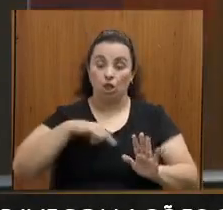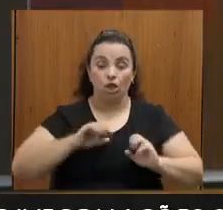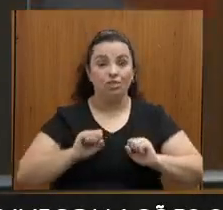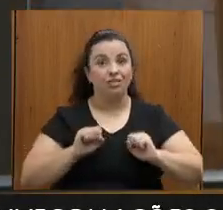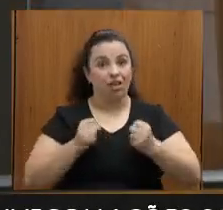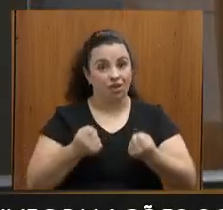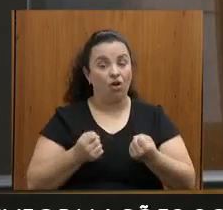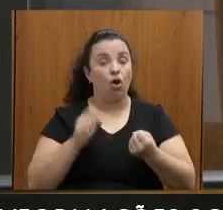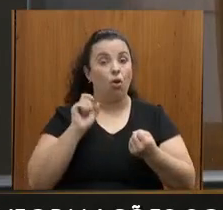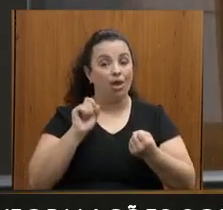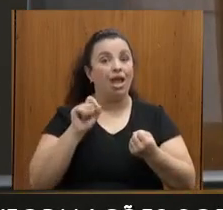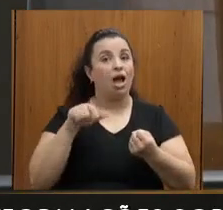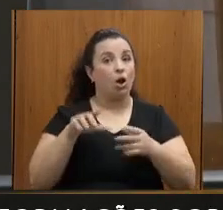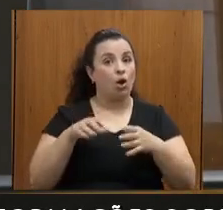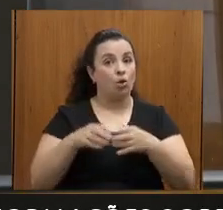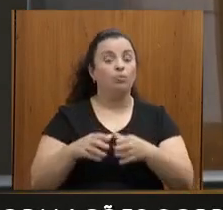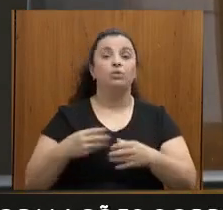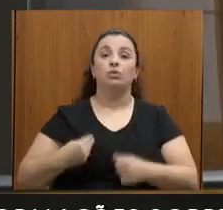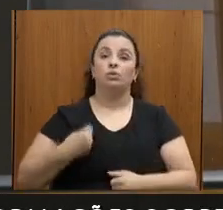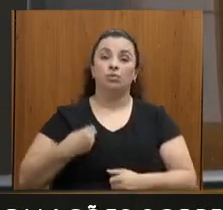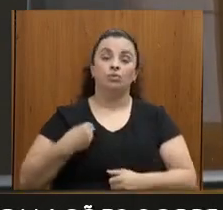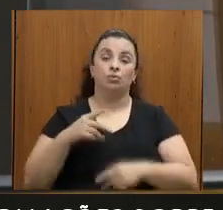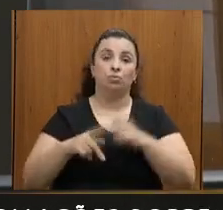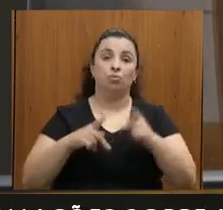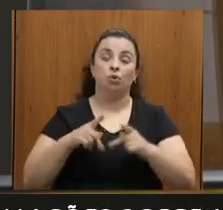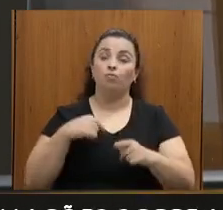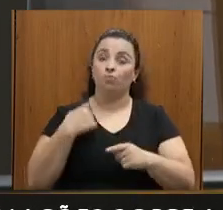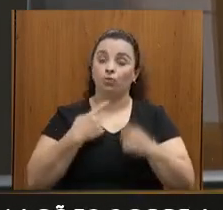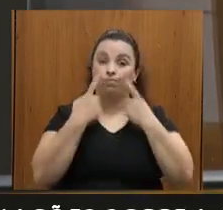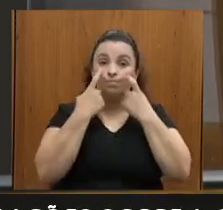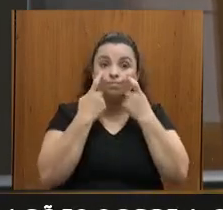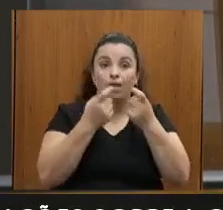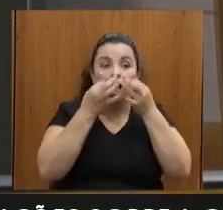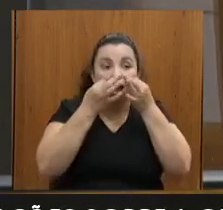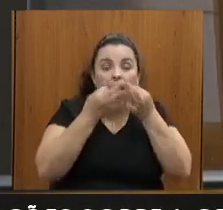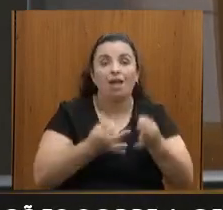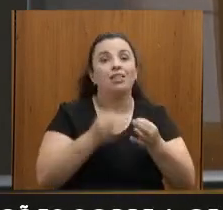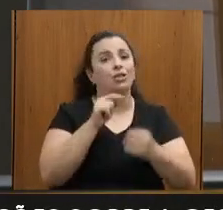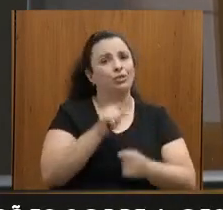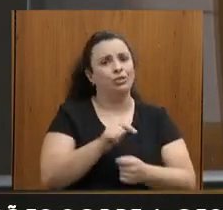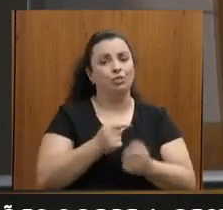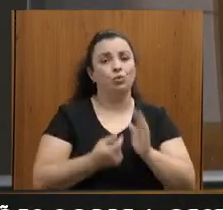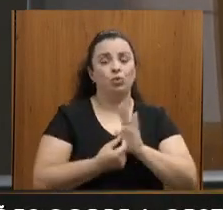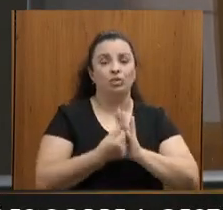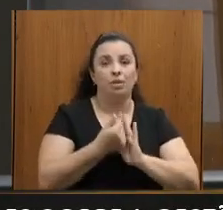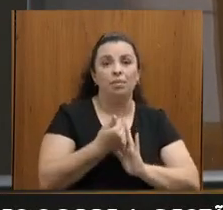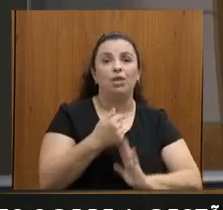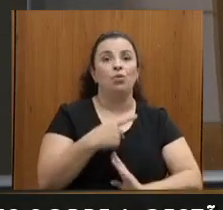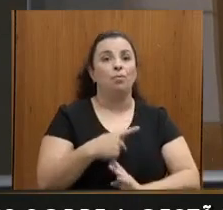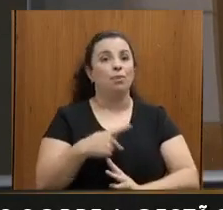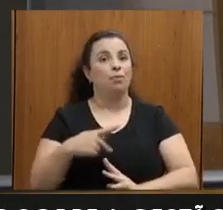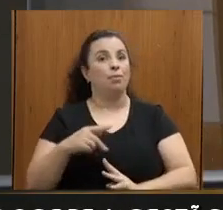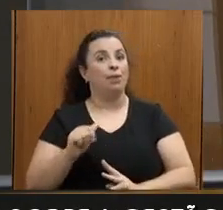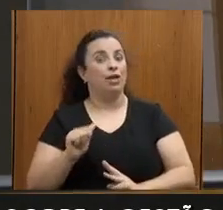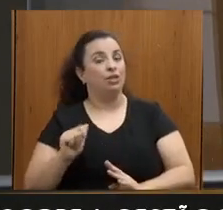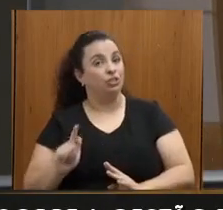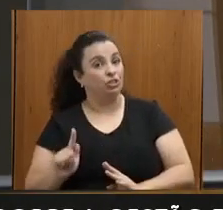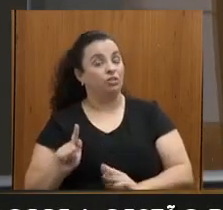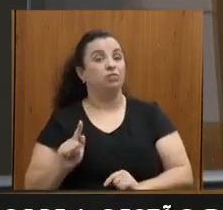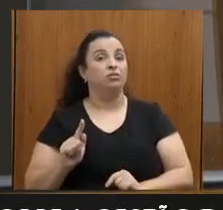Popular, atentos a essa questão mesmo, do orçamento, PPAG, onde nós